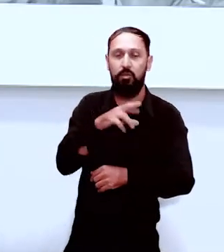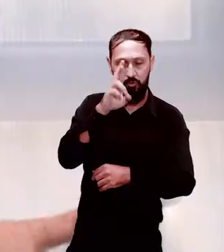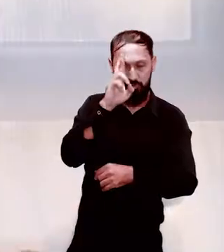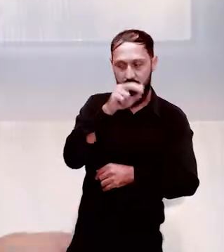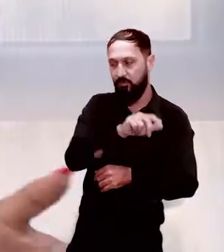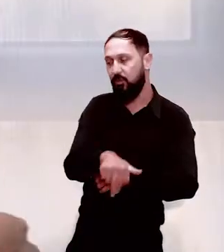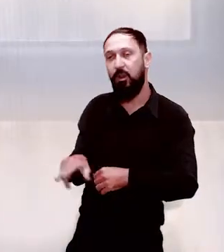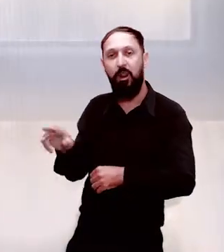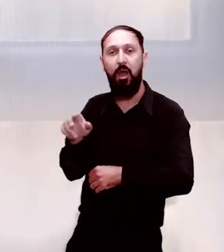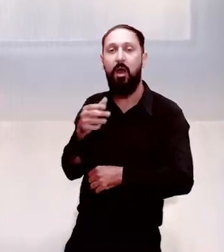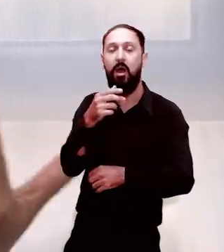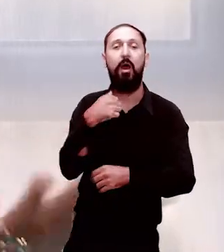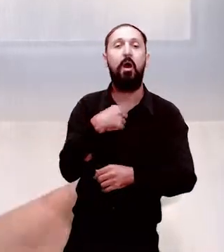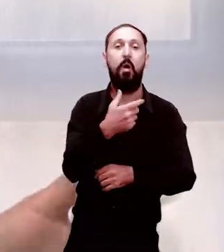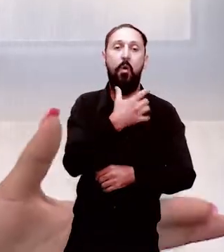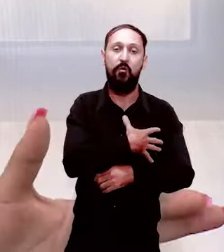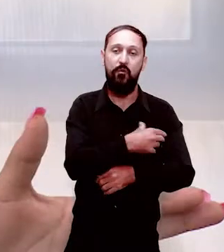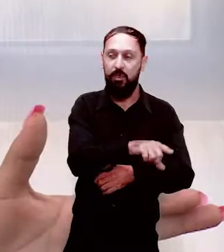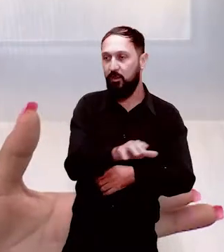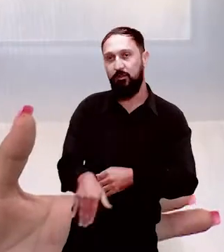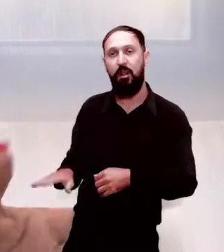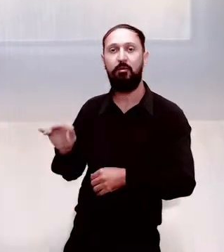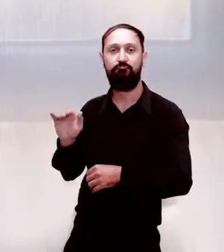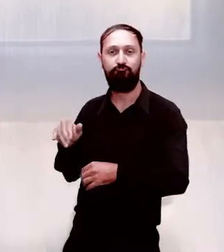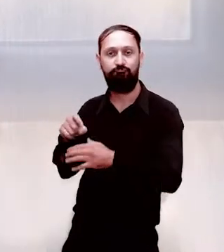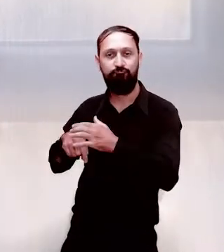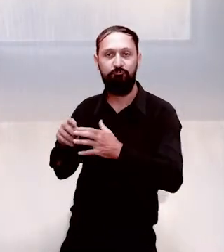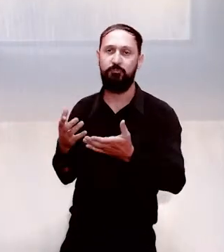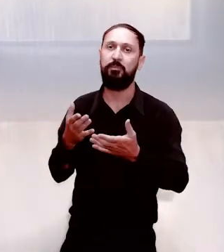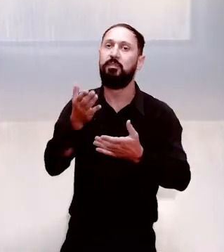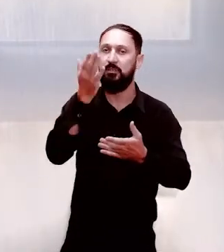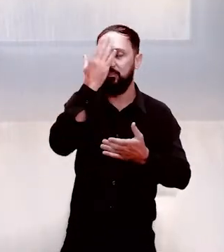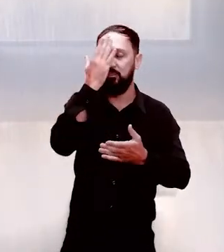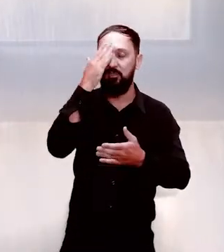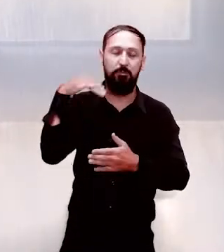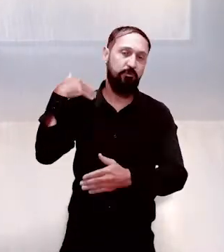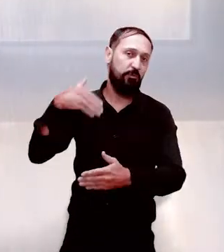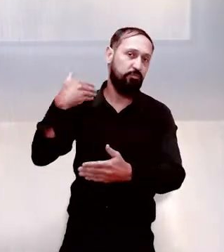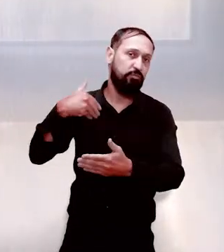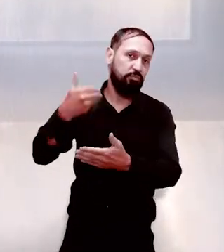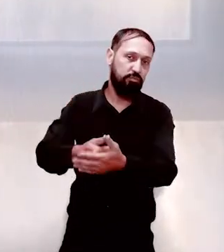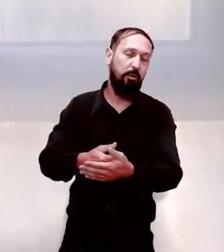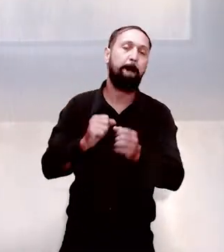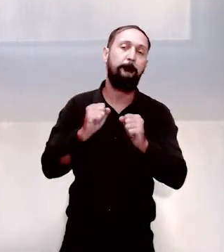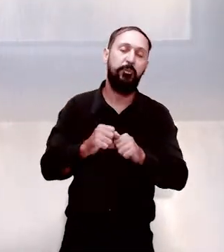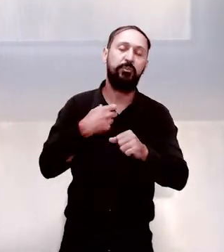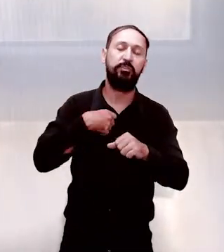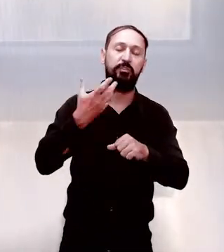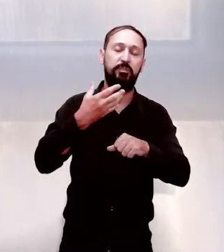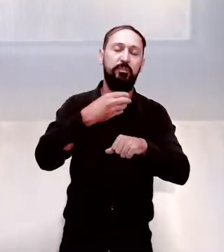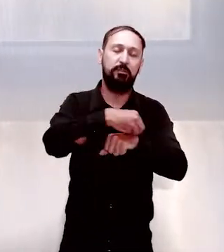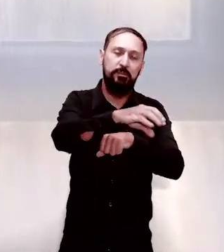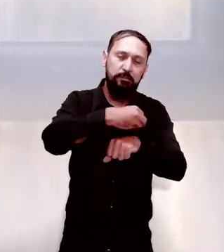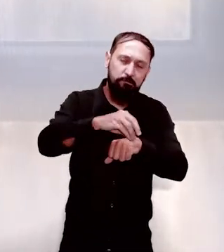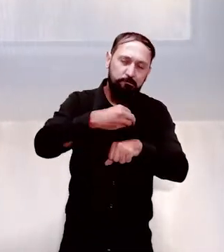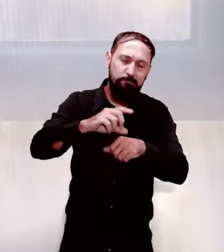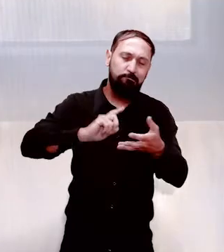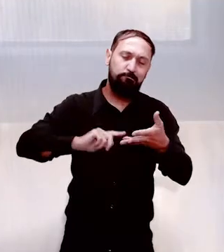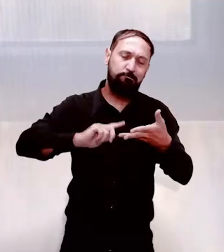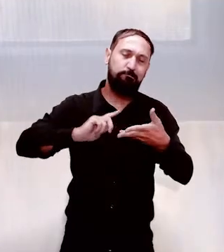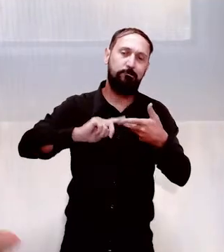o patrão indo lá visitar, o filho do patrão indo lá dormir com ela. E isso a gente herda. Infelizmente, eu poderia relatar